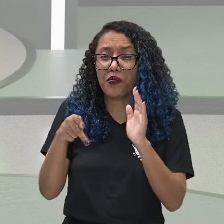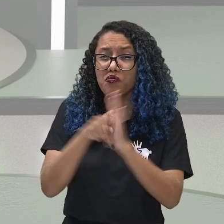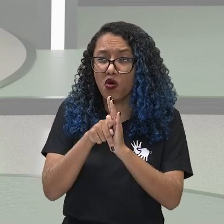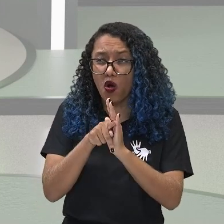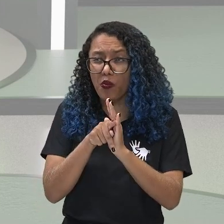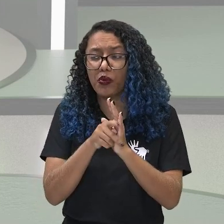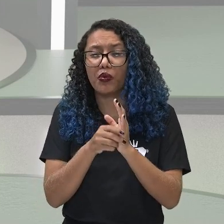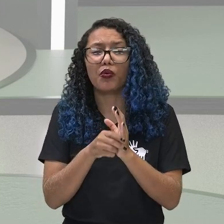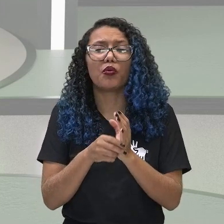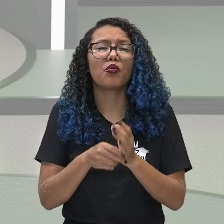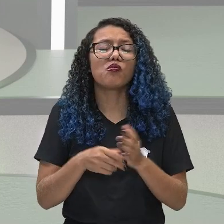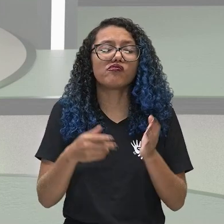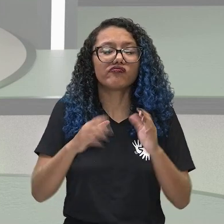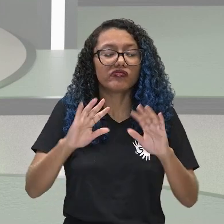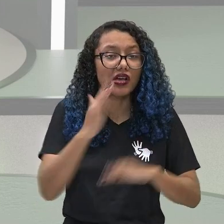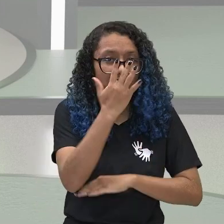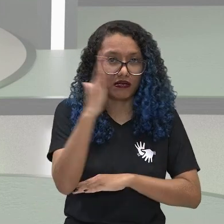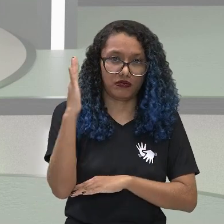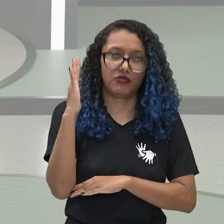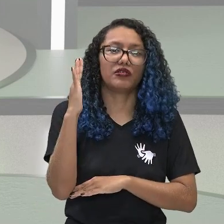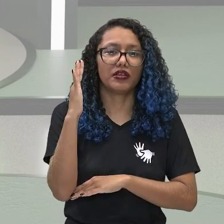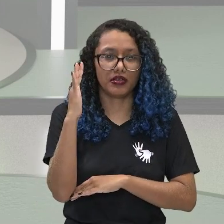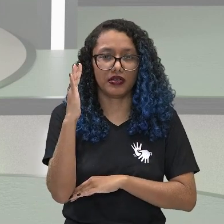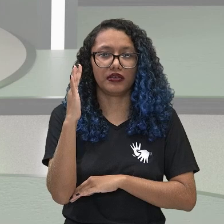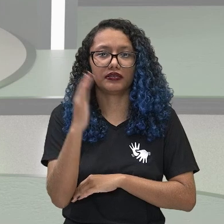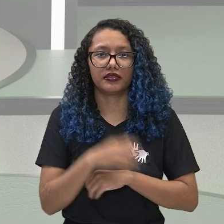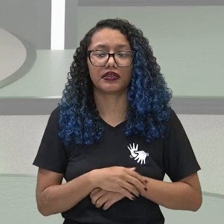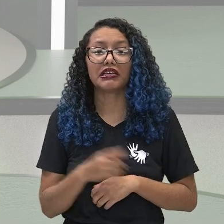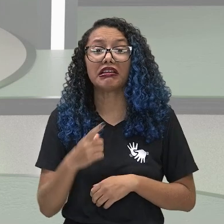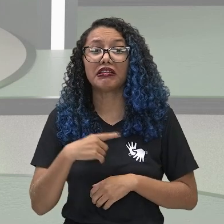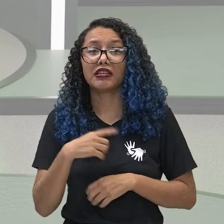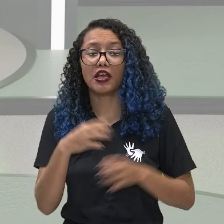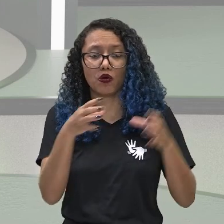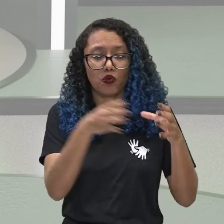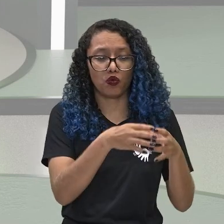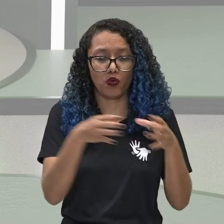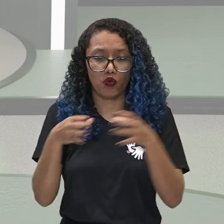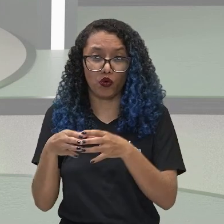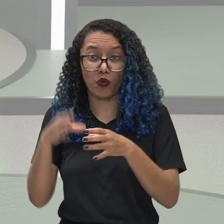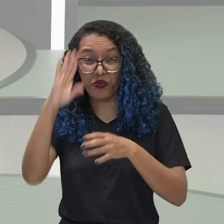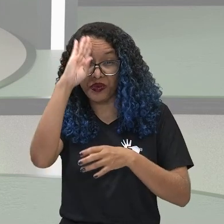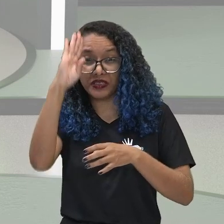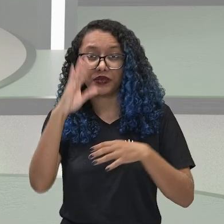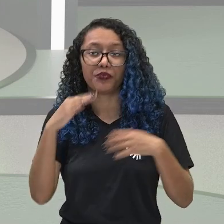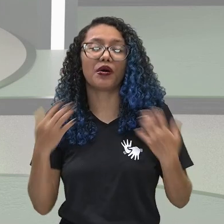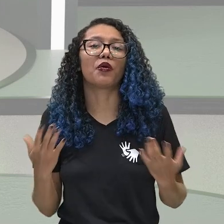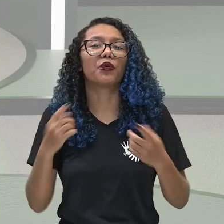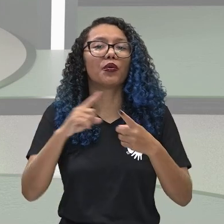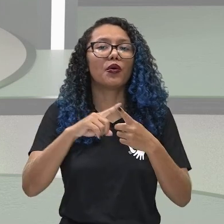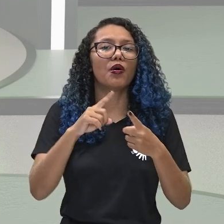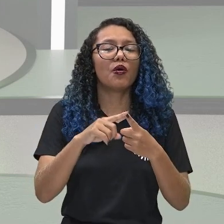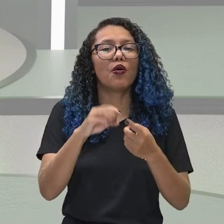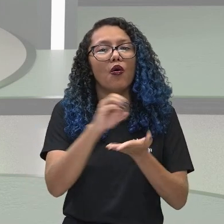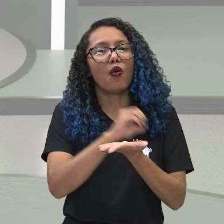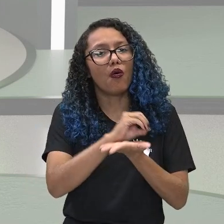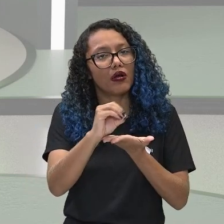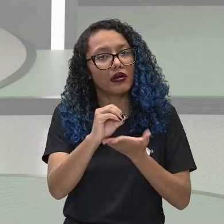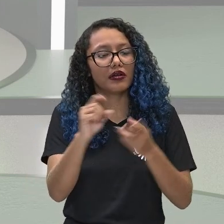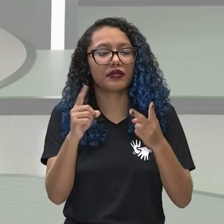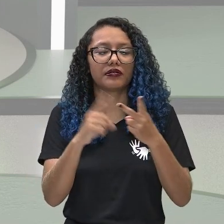natureza e pertencem a dois grandes grupos, as orgânicas e